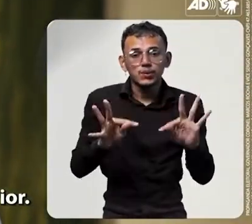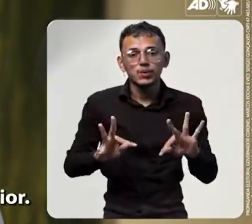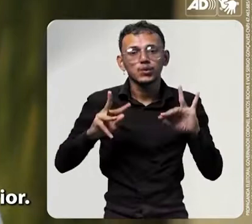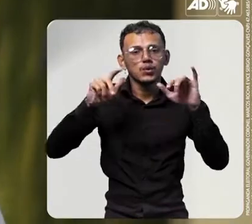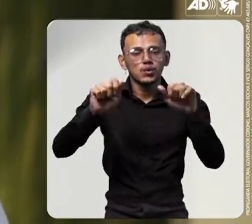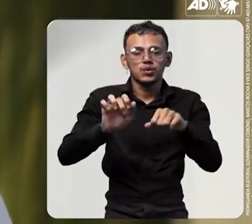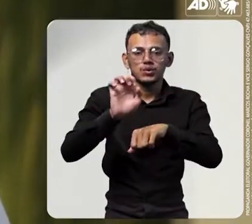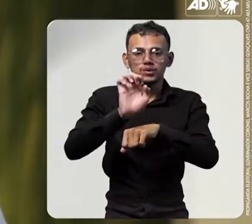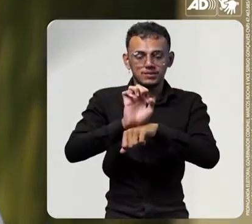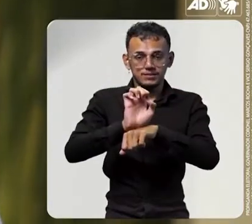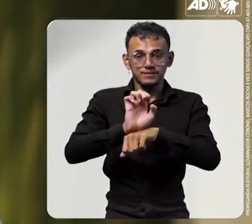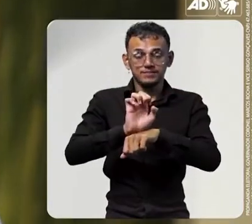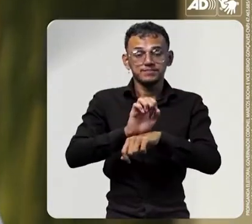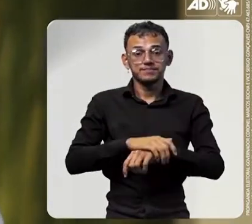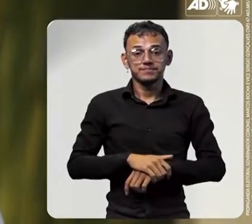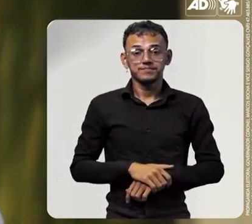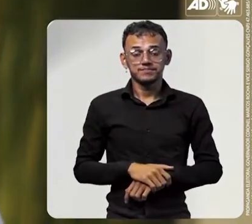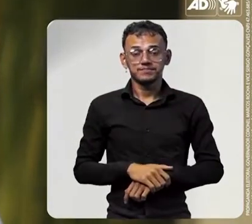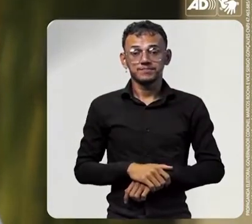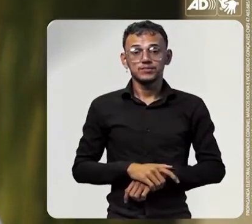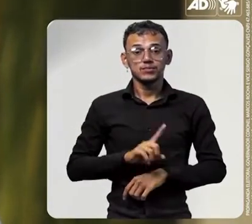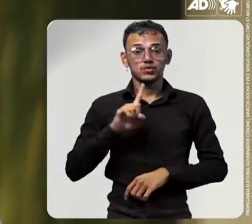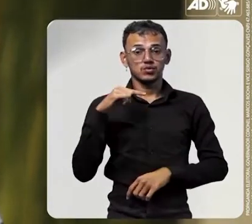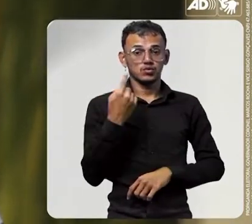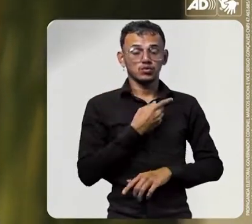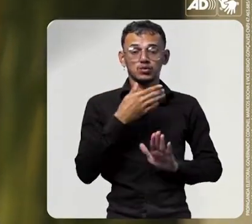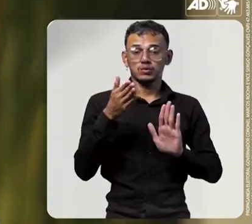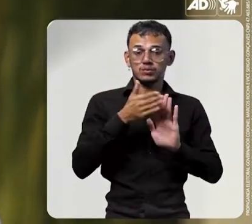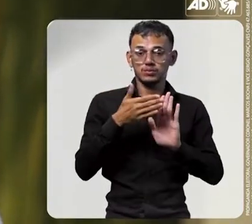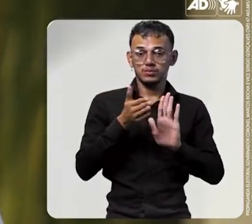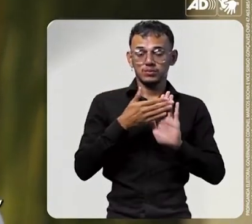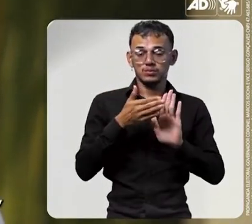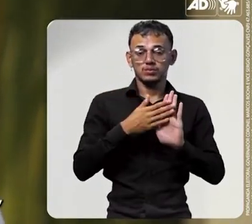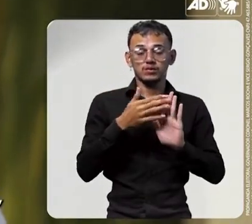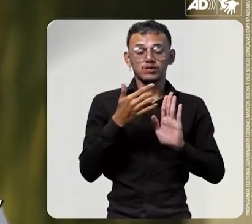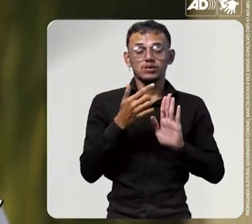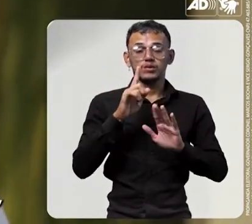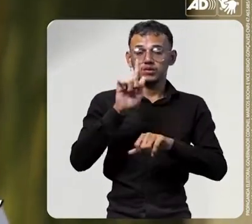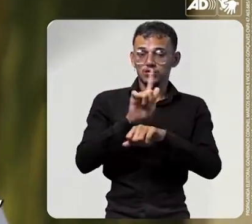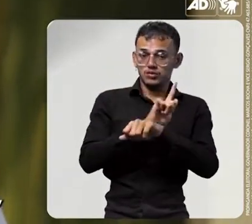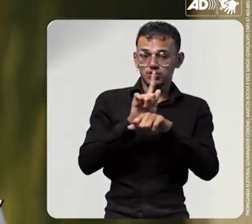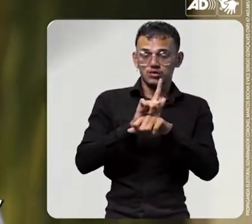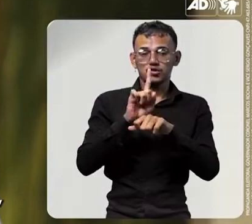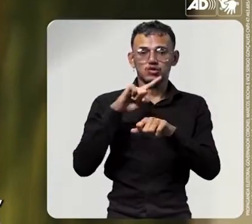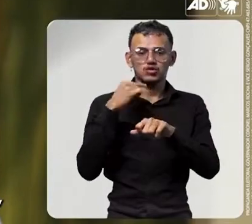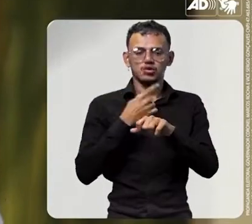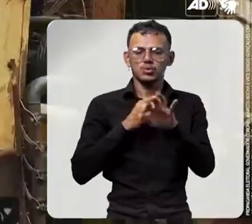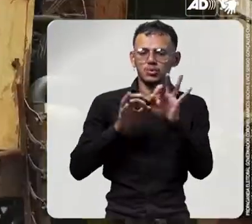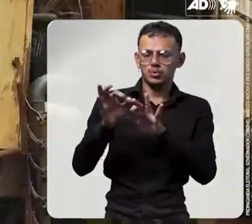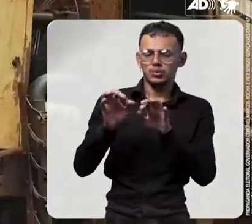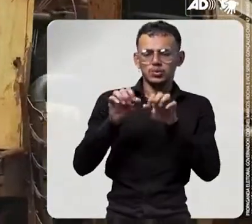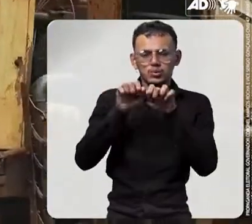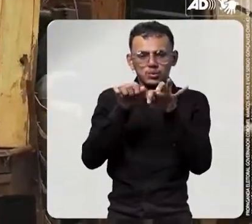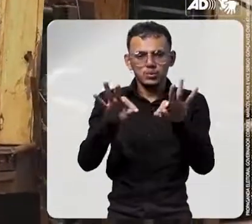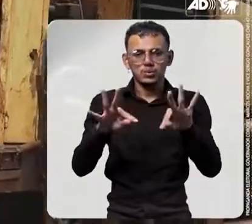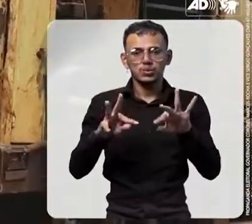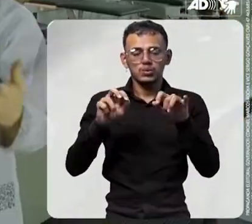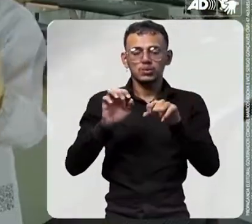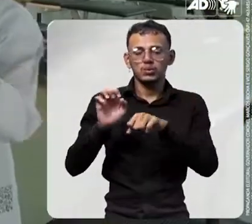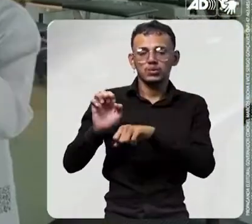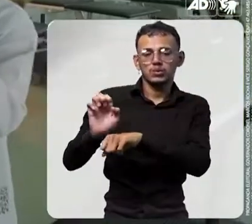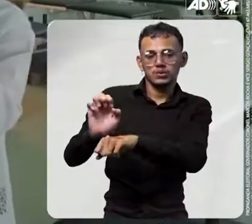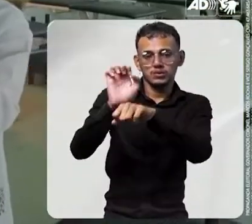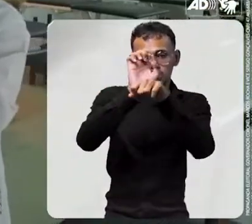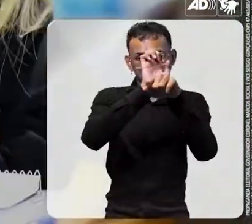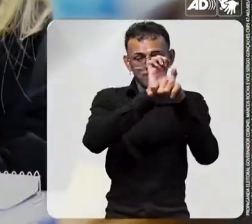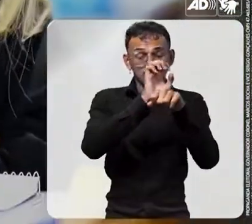interior. Em nossa próxima gestão, vamos executar o que planejamos para atender as cidades de cada região, na infraestrutura,